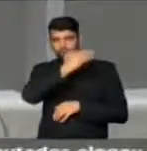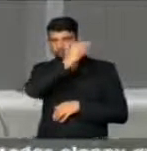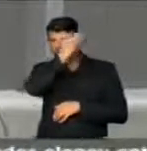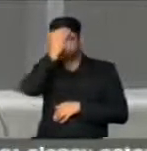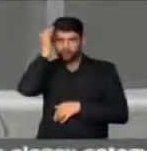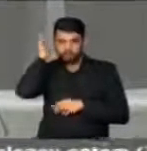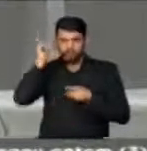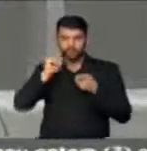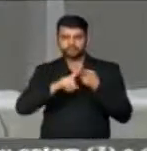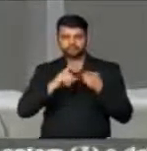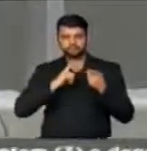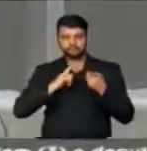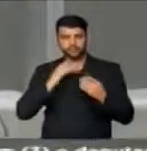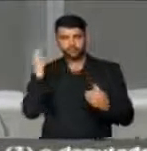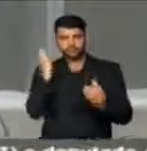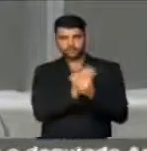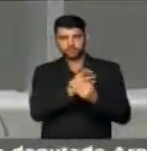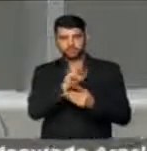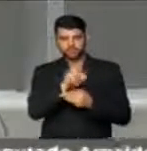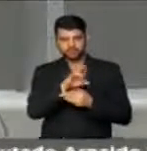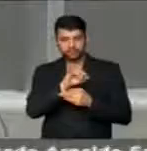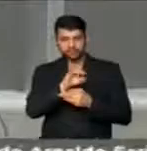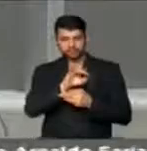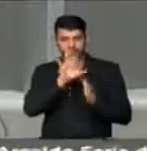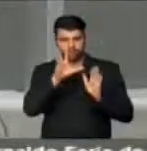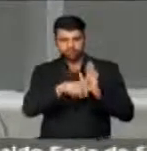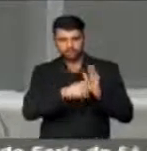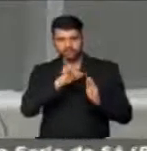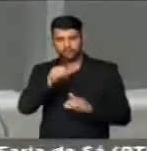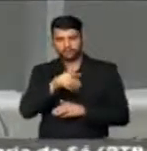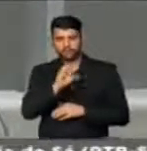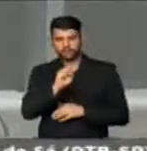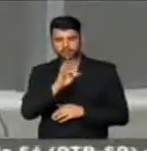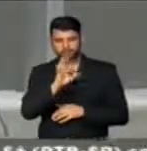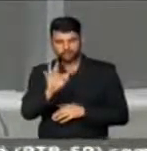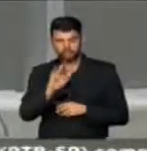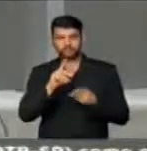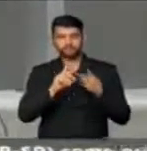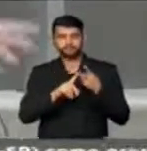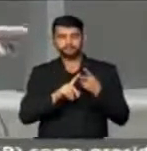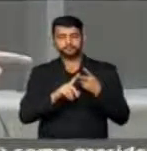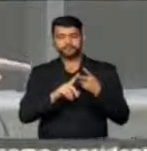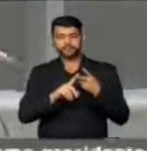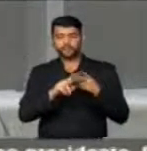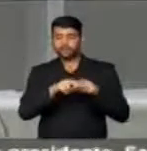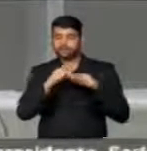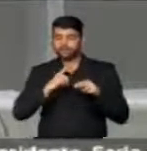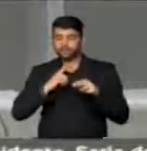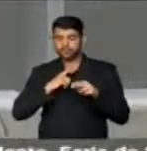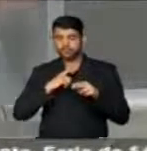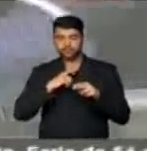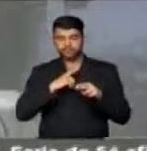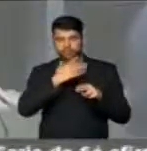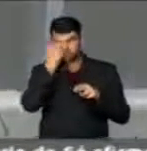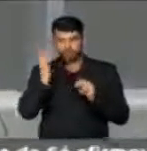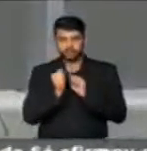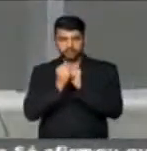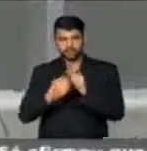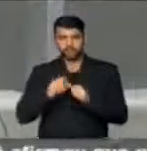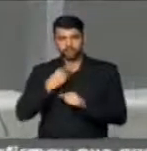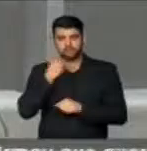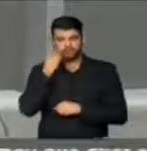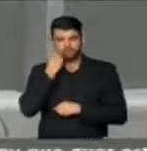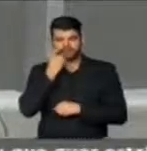Eduardo Cunha, que é réu no processo de corrupção no Supremo Tribunal, e acima de tudo por um dos seus asséculos aqui,